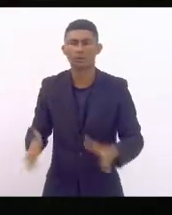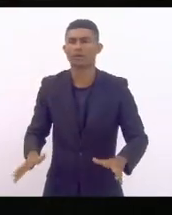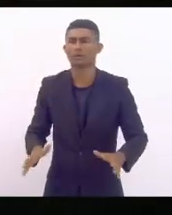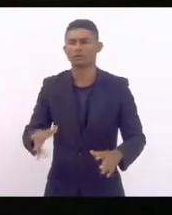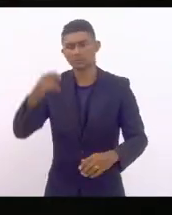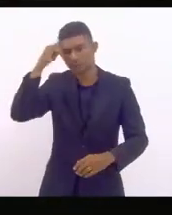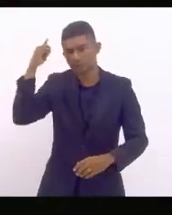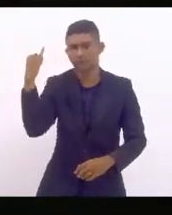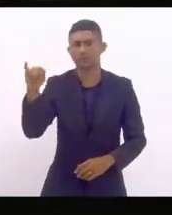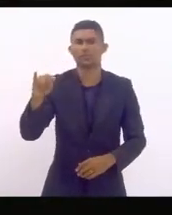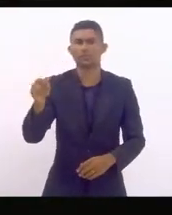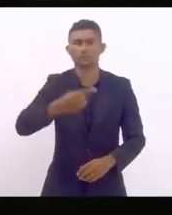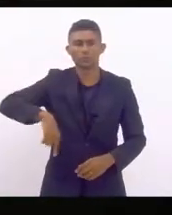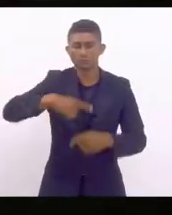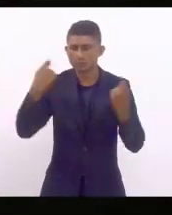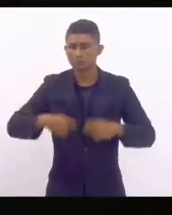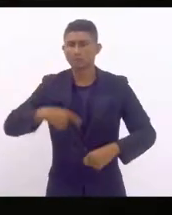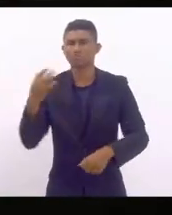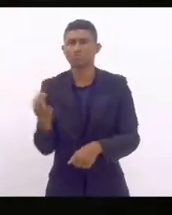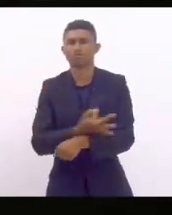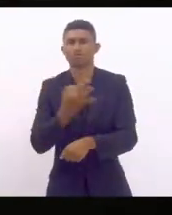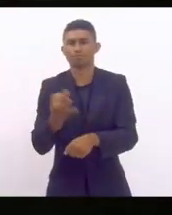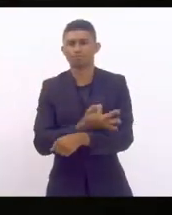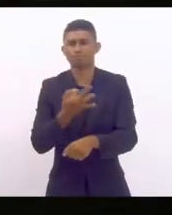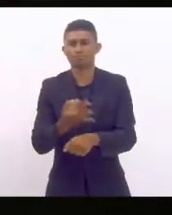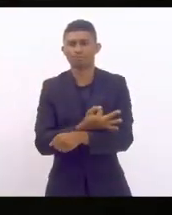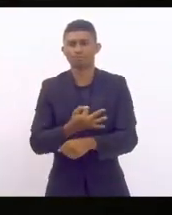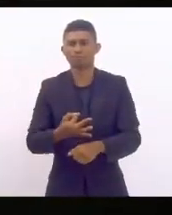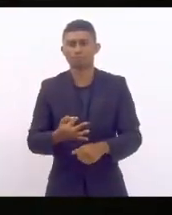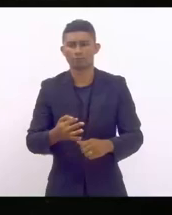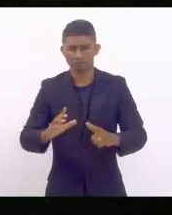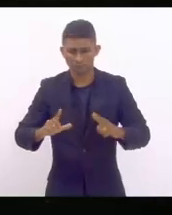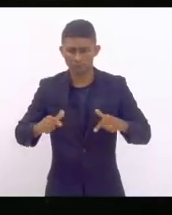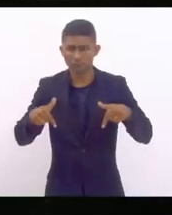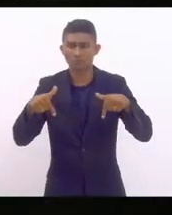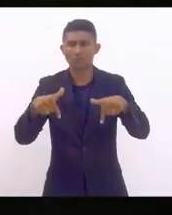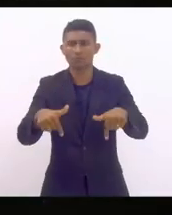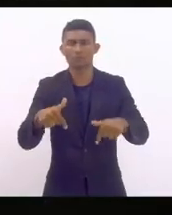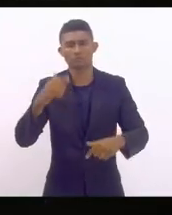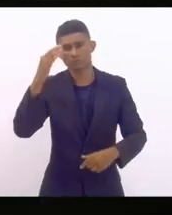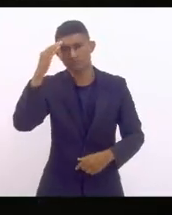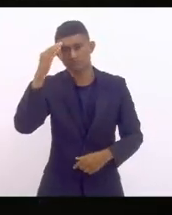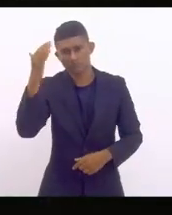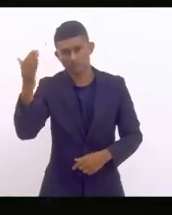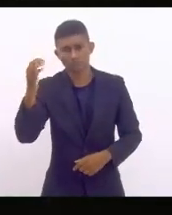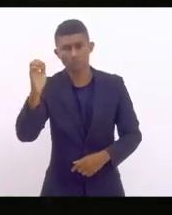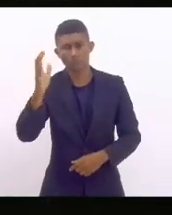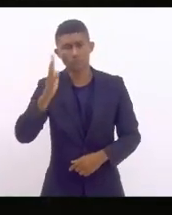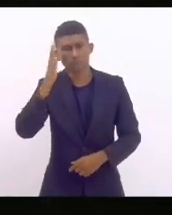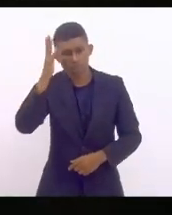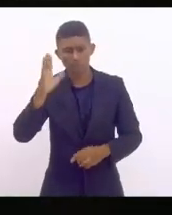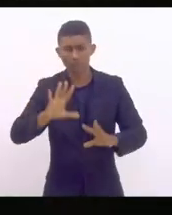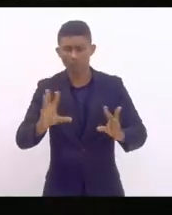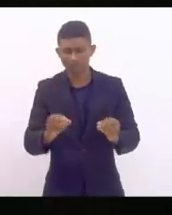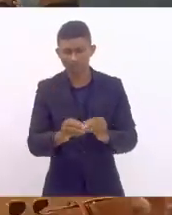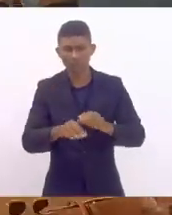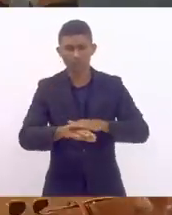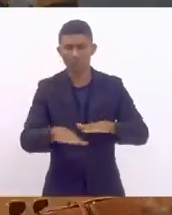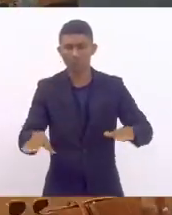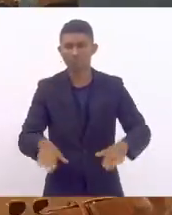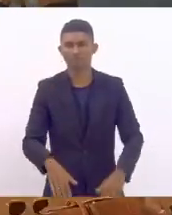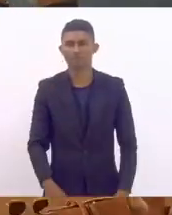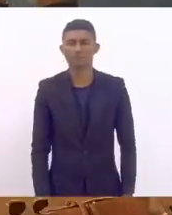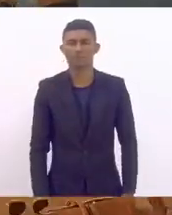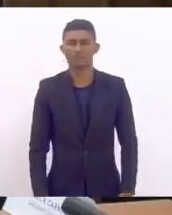nós temos que existir e temos que resistir índio para o enfrentamento Muito obrigado Era essas considerações sou capaz de fazer